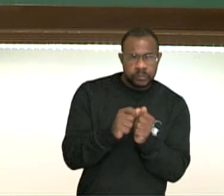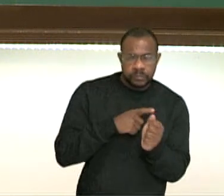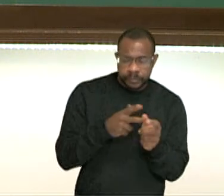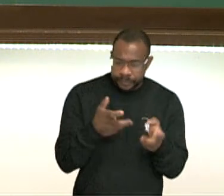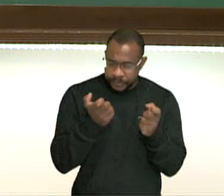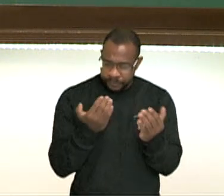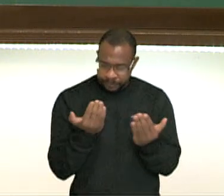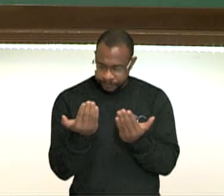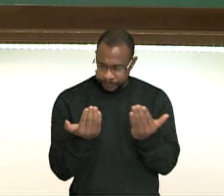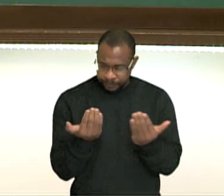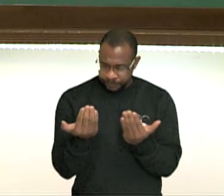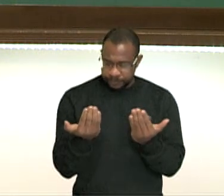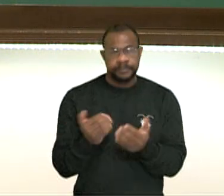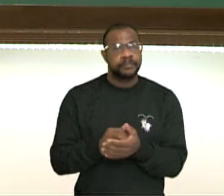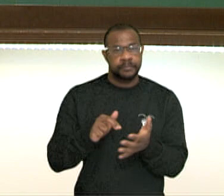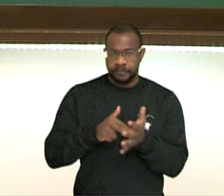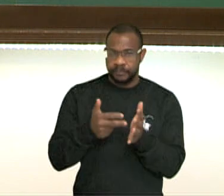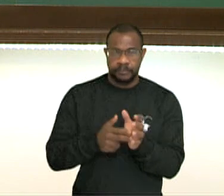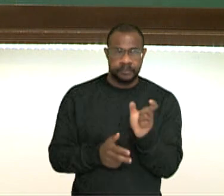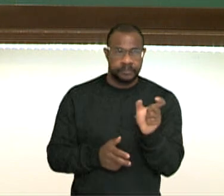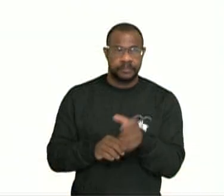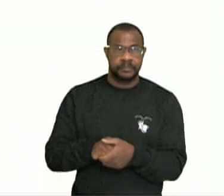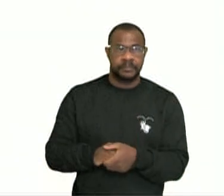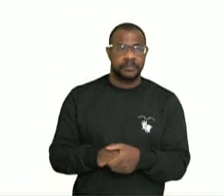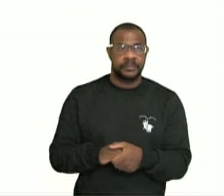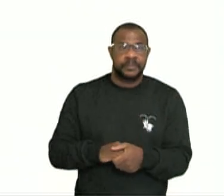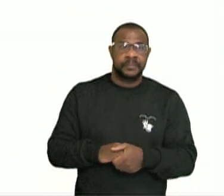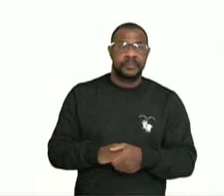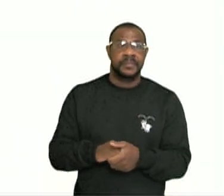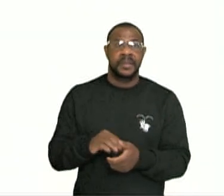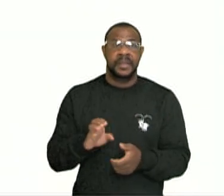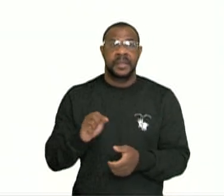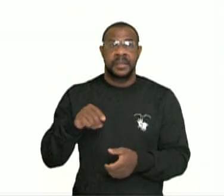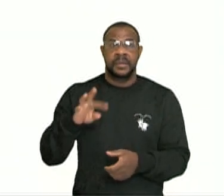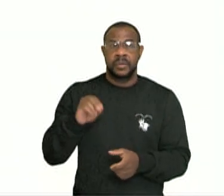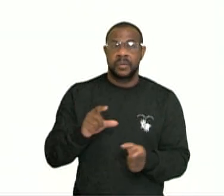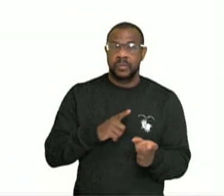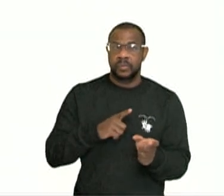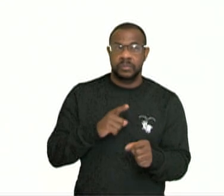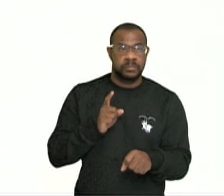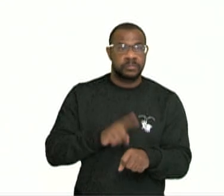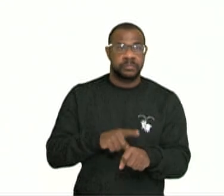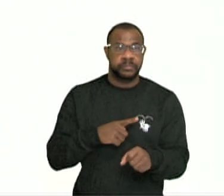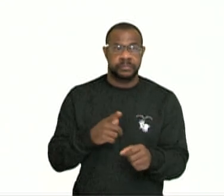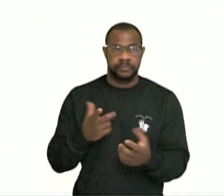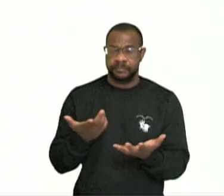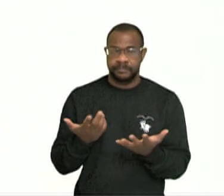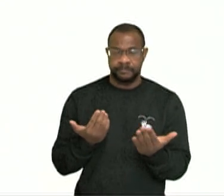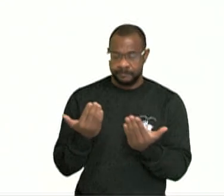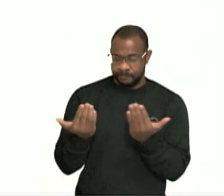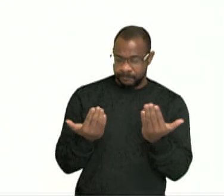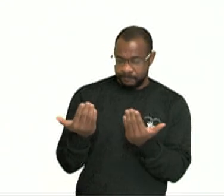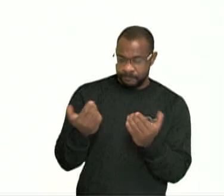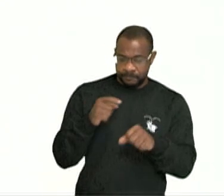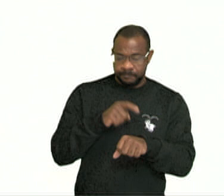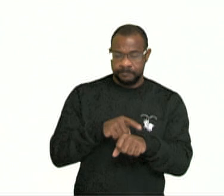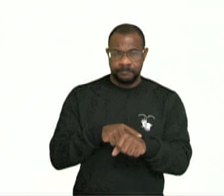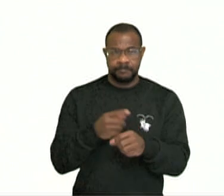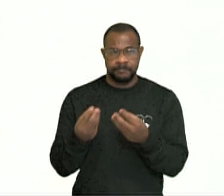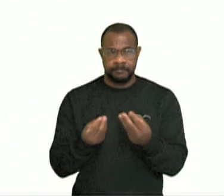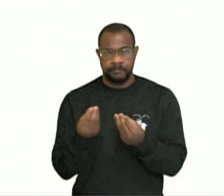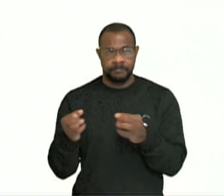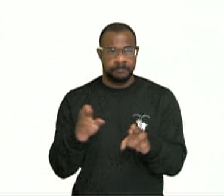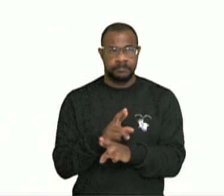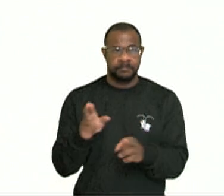gente reparar. Então ele diz assim, ó, enquanto ele vai estabelecer uma comparação ao mesmo tempo que indica a relação de tempo. Olha lá.